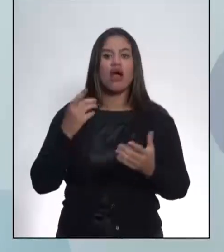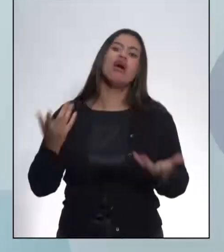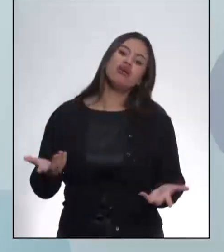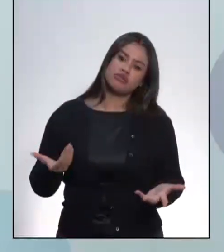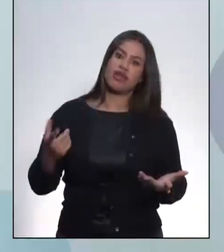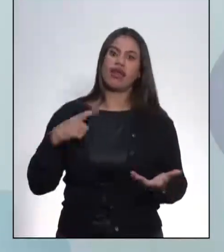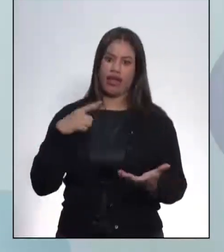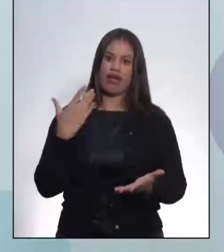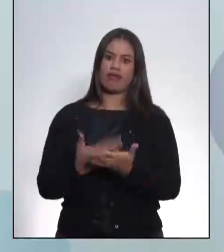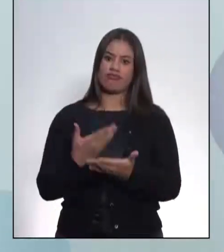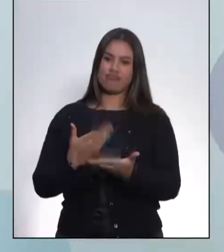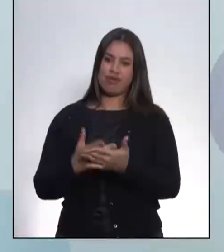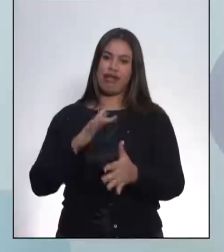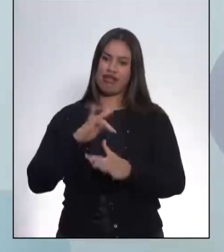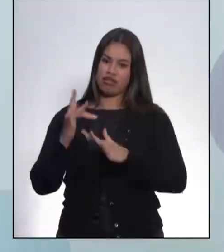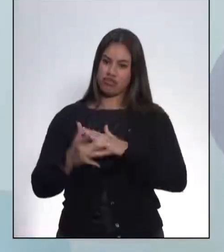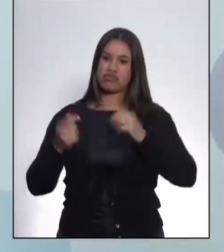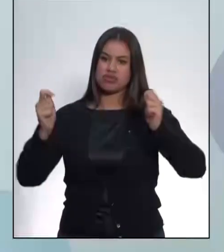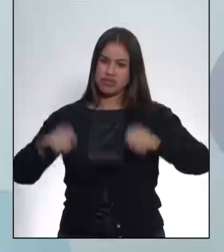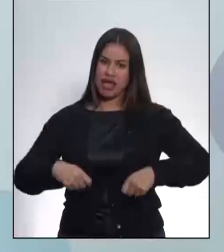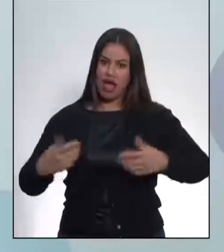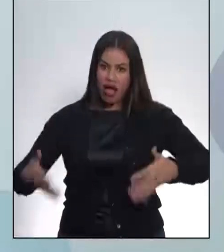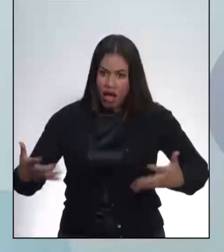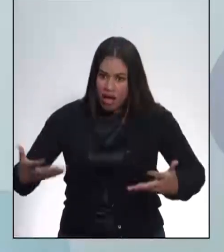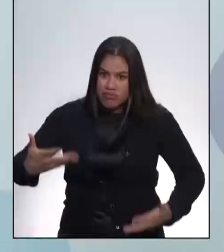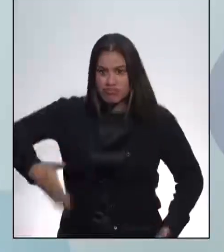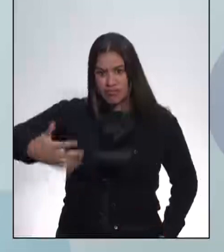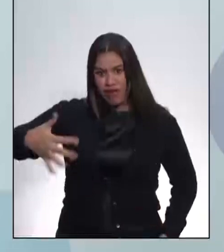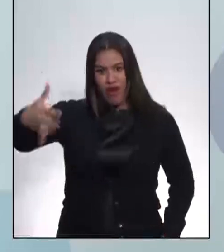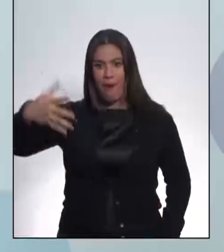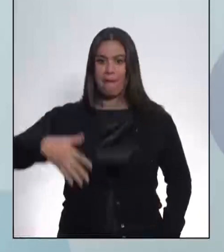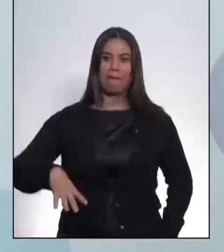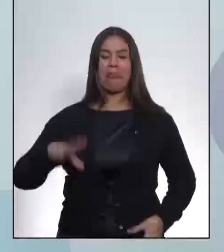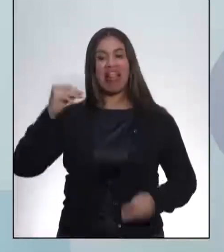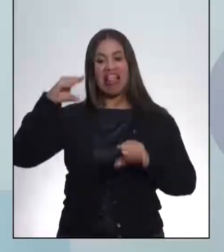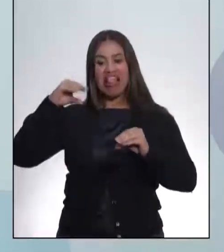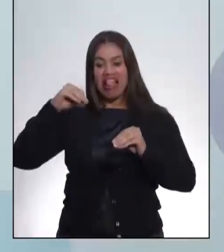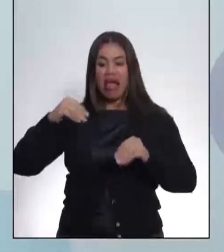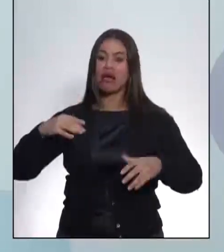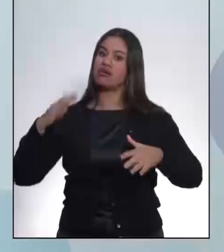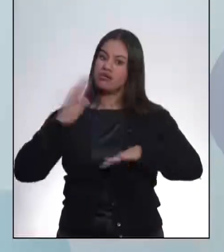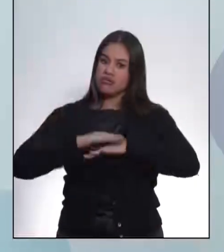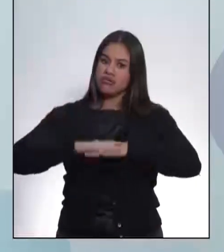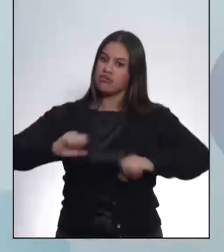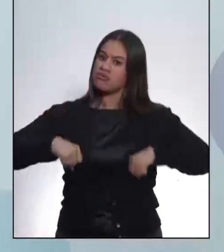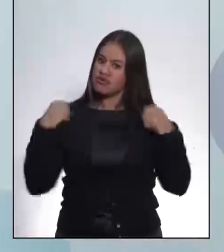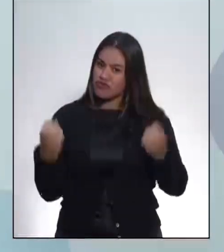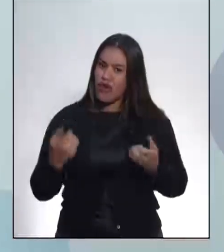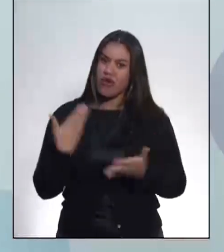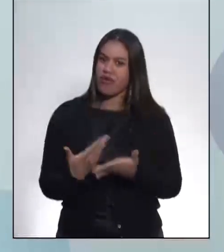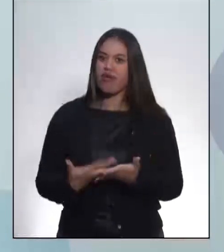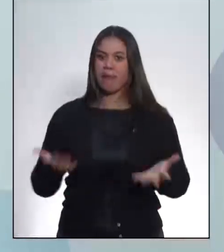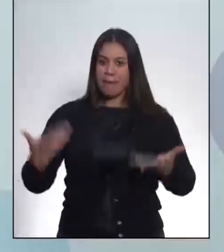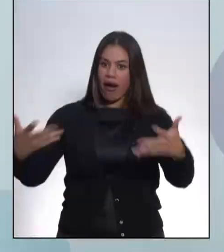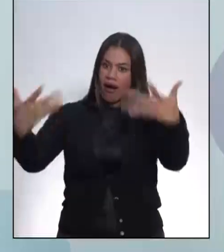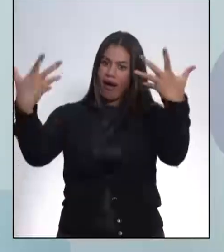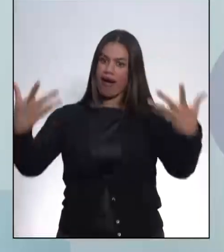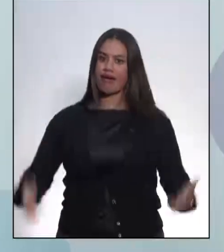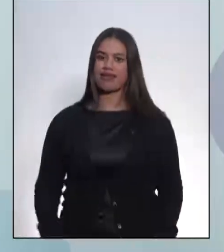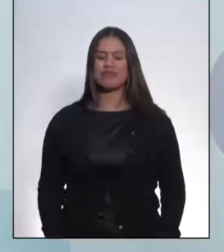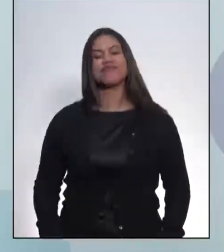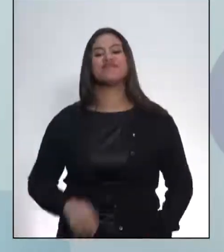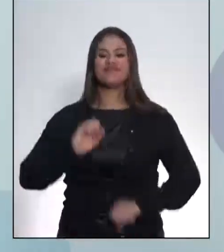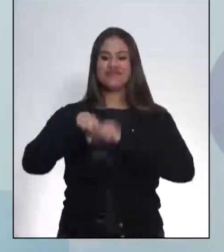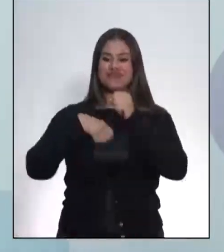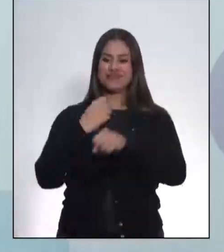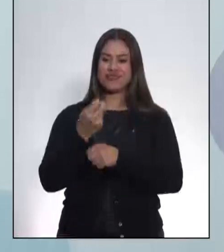Tudo bem? Você não usa as redes sociais? Vamos, corre. Menos mimimi, mais ha-ha-ha. Vamos atrás de estudo, vamos tentar. Esse